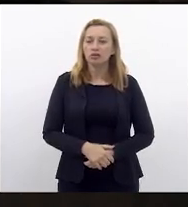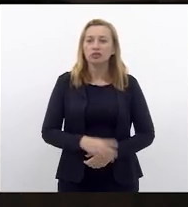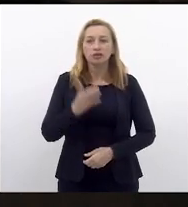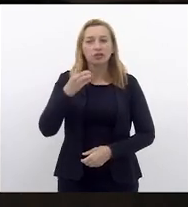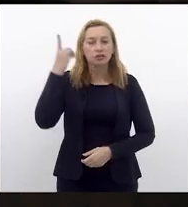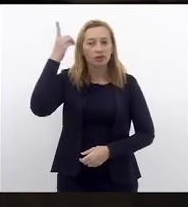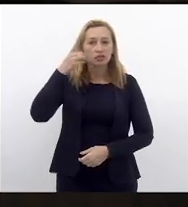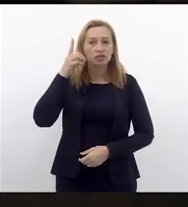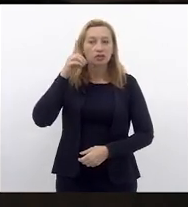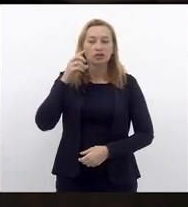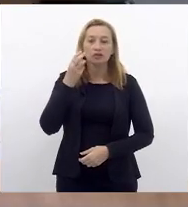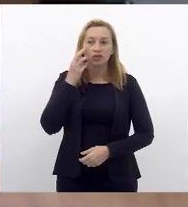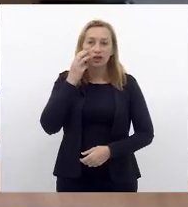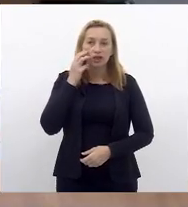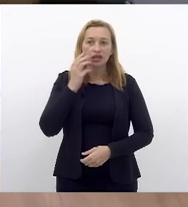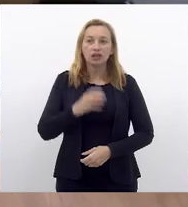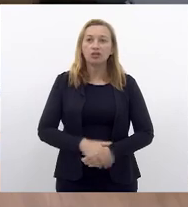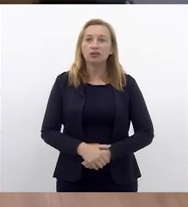Deputado Valdeque Carneiro.